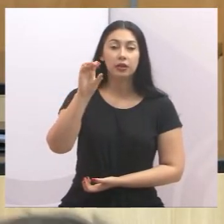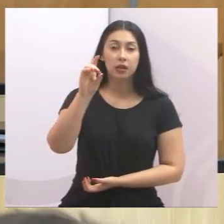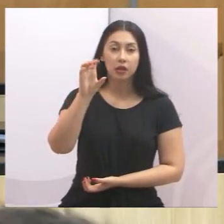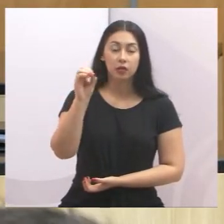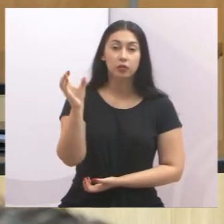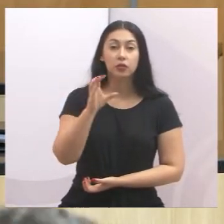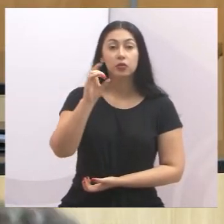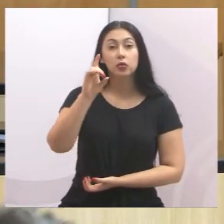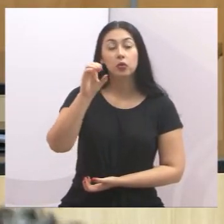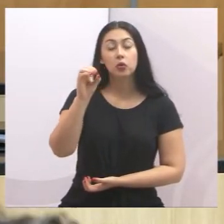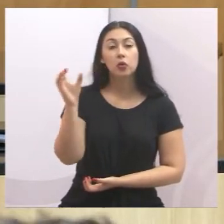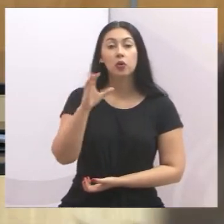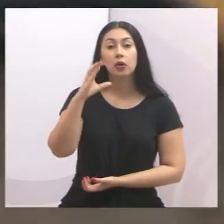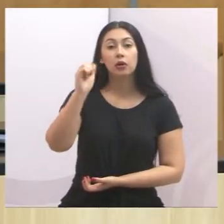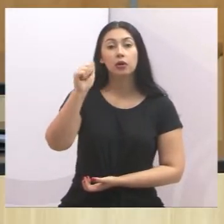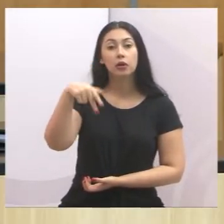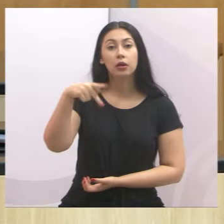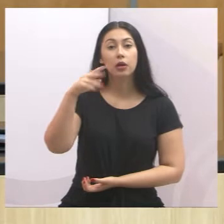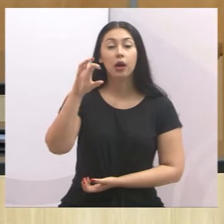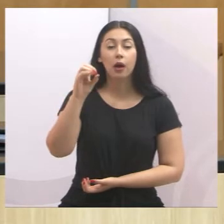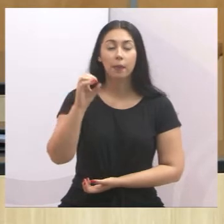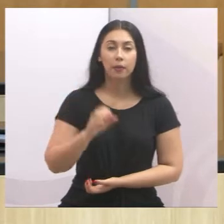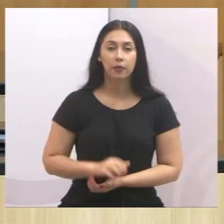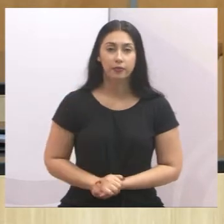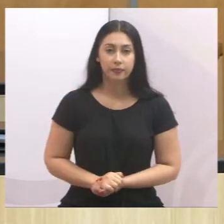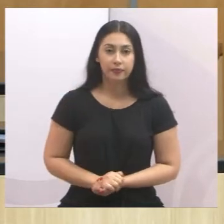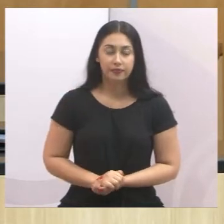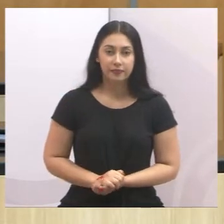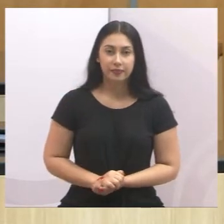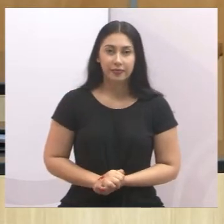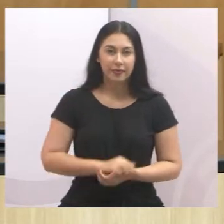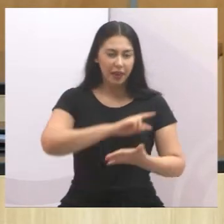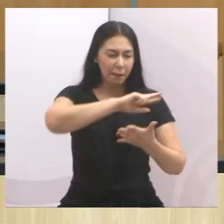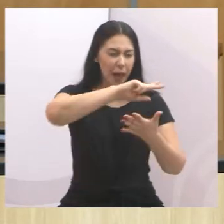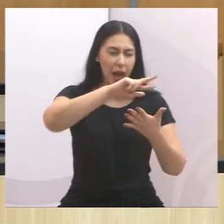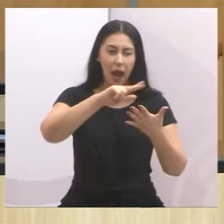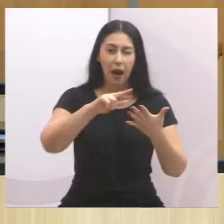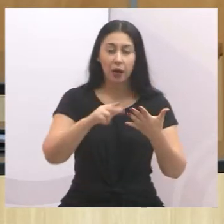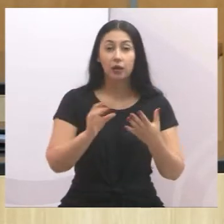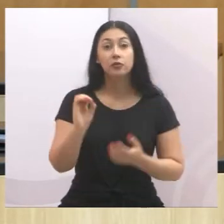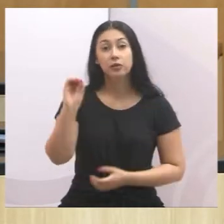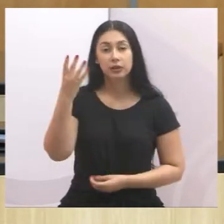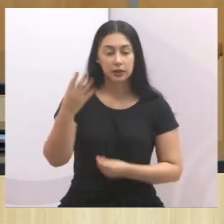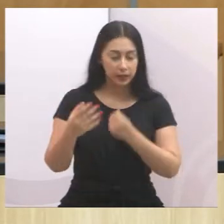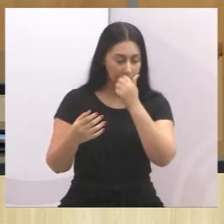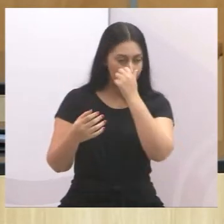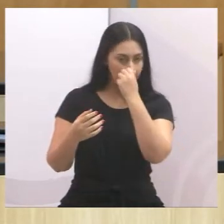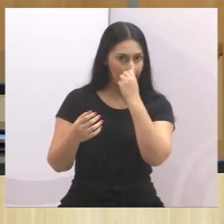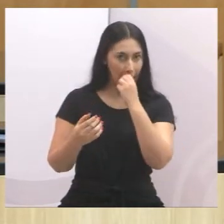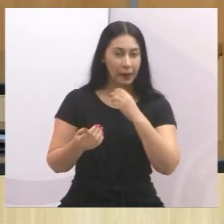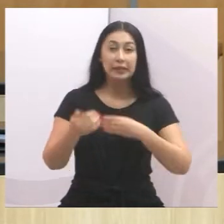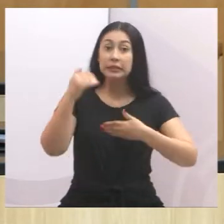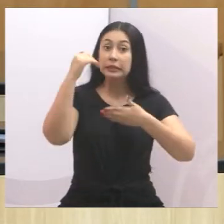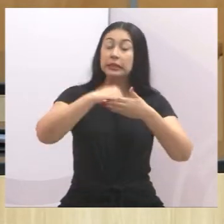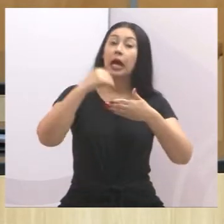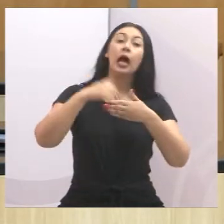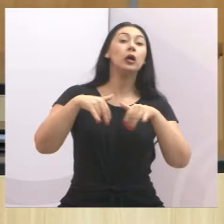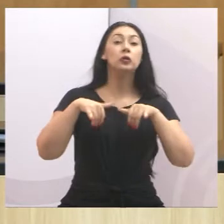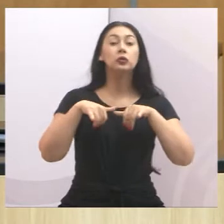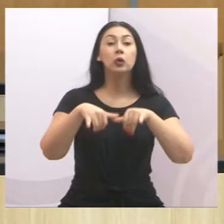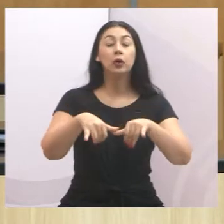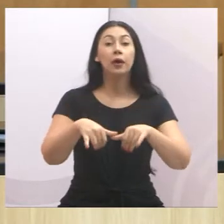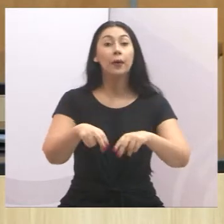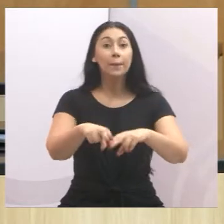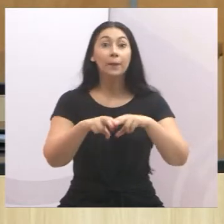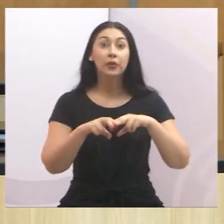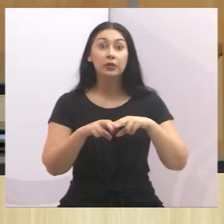porque ele teria aberto uma lata de cerveja no interior da loja. Todos esses casos aconteceram no interior das lojas. Não se trata,